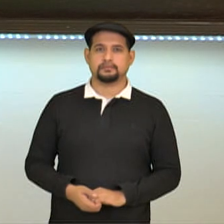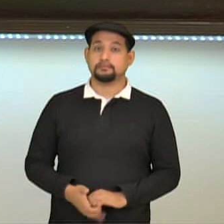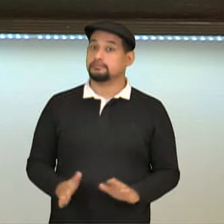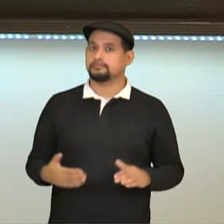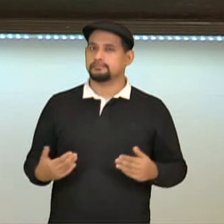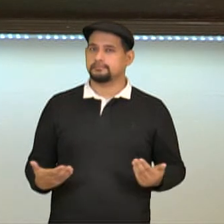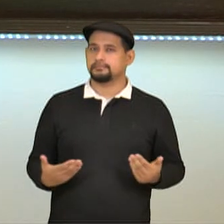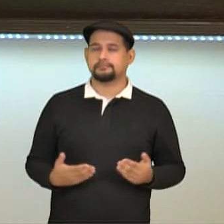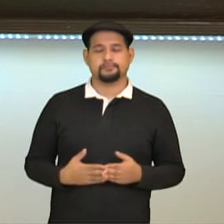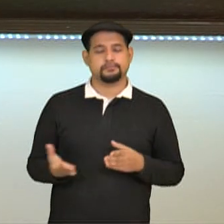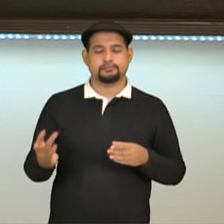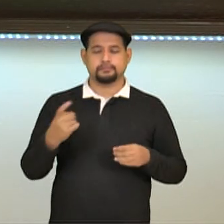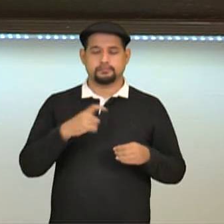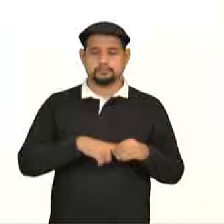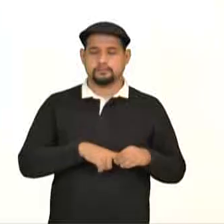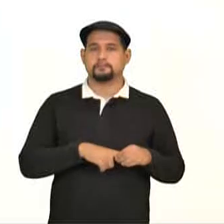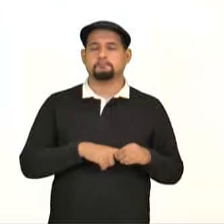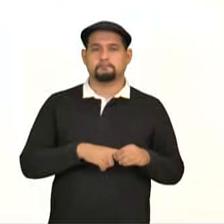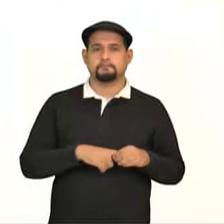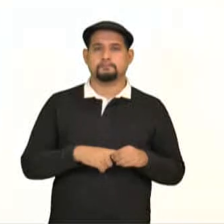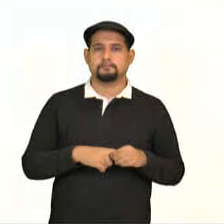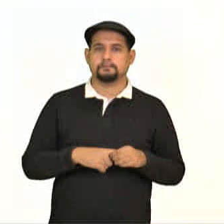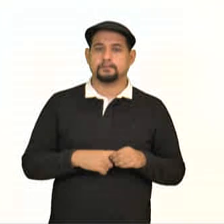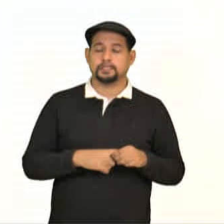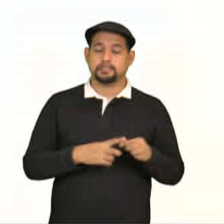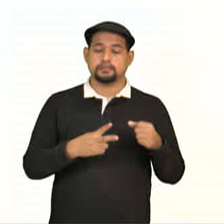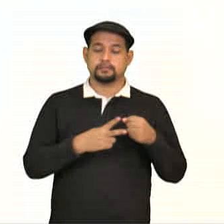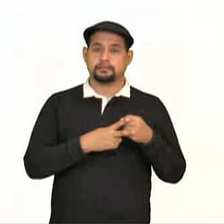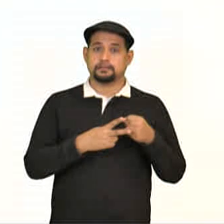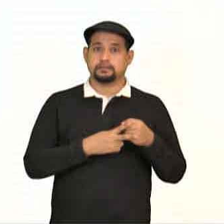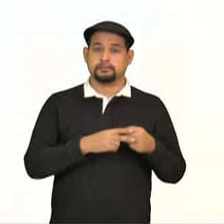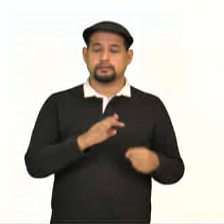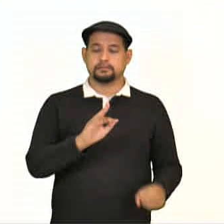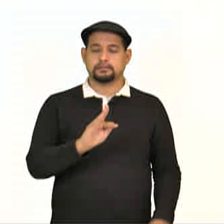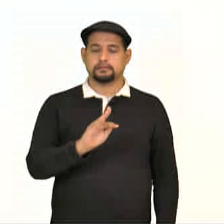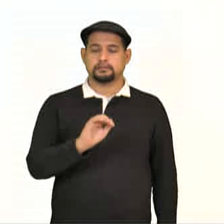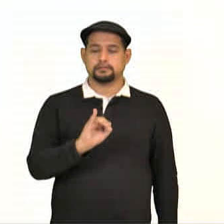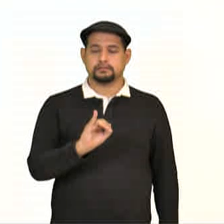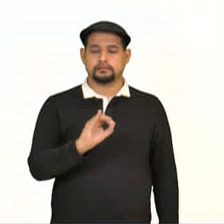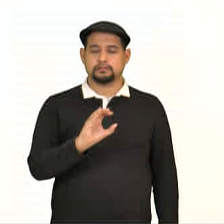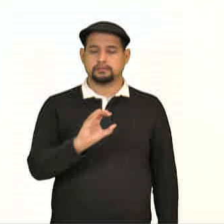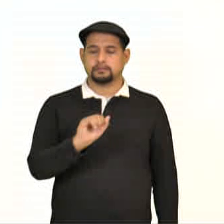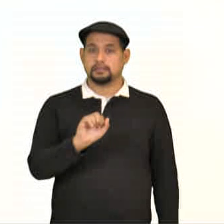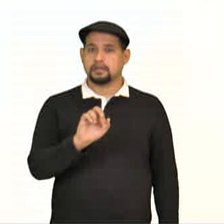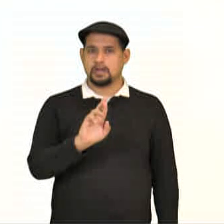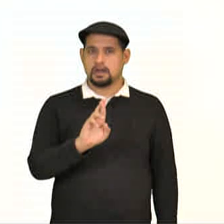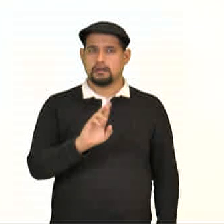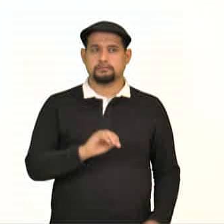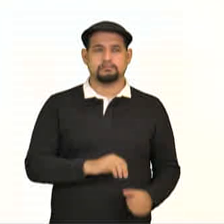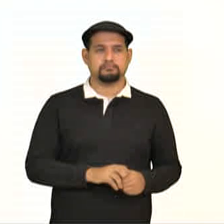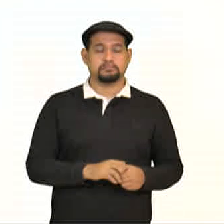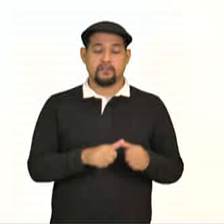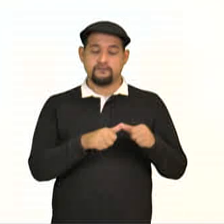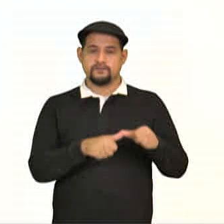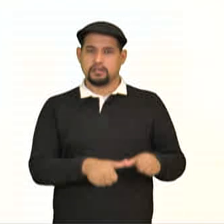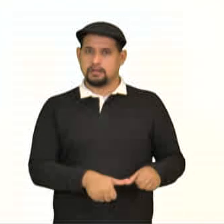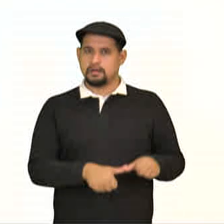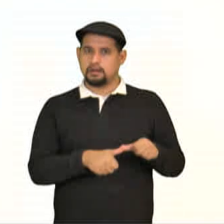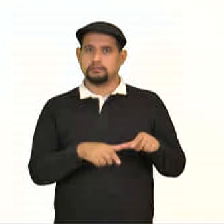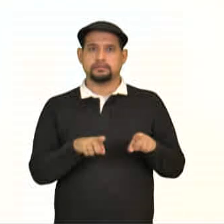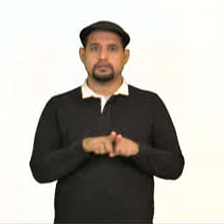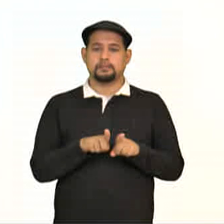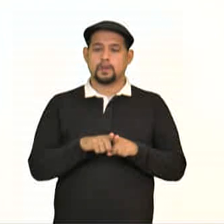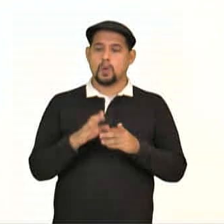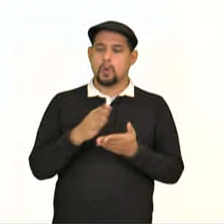Então, pessoal, retornando, né? Então, o verbo ficar flexionado dessa forma, ficaram e